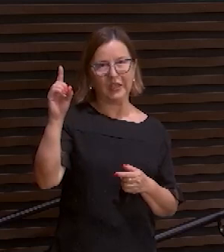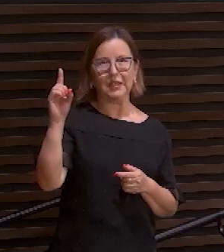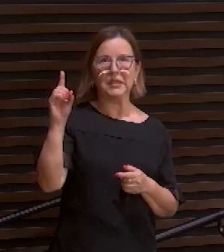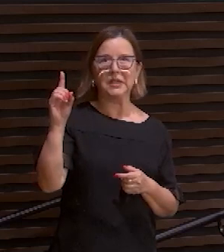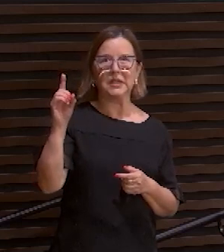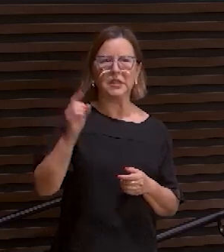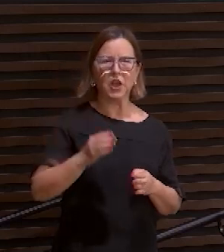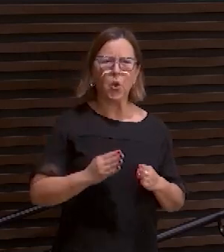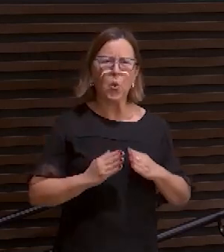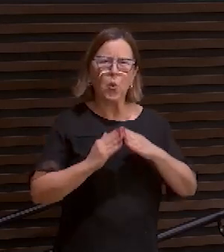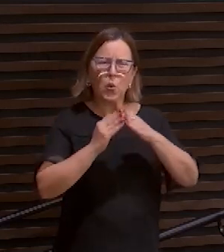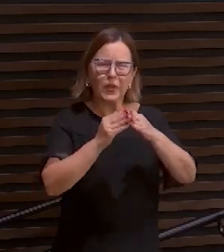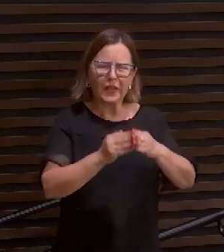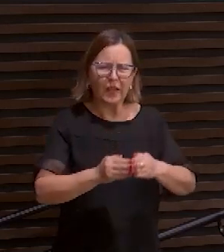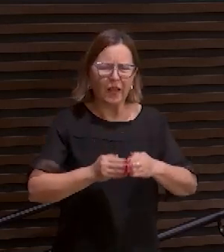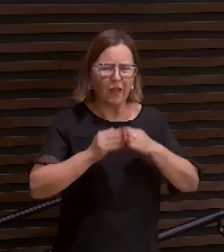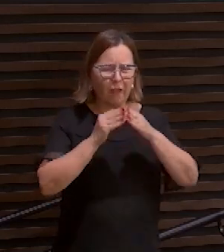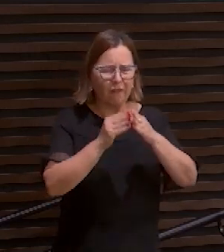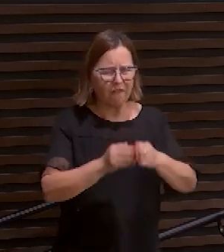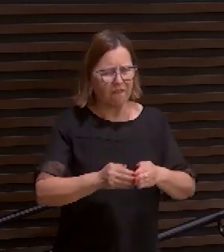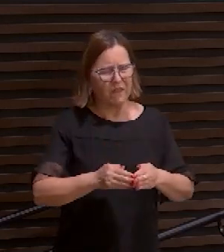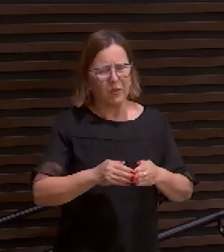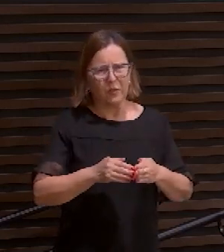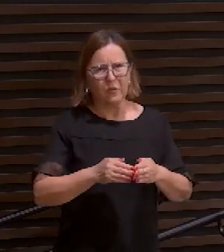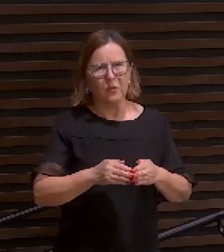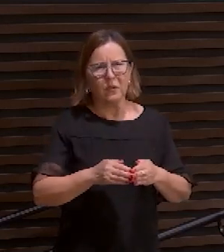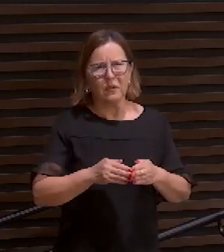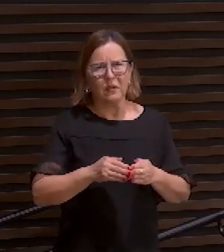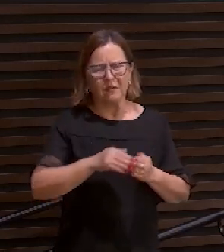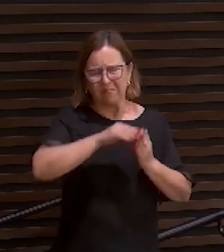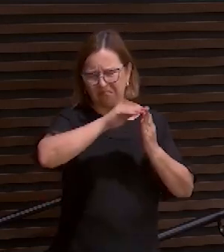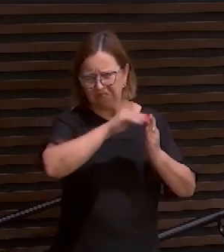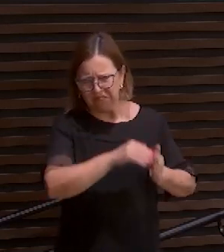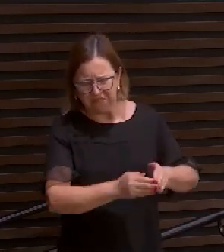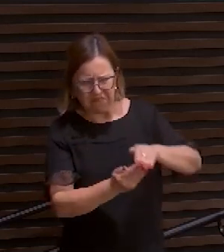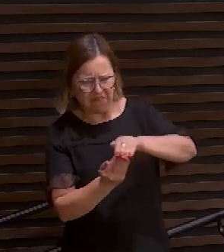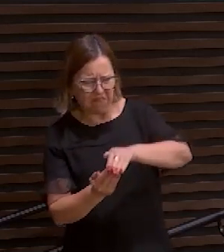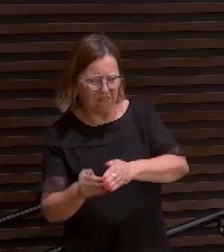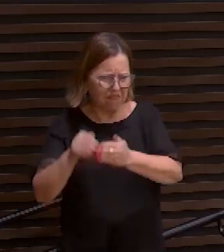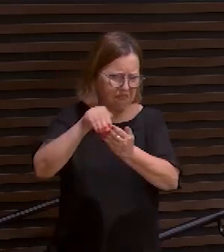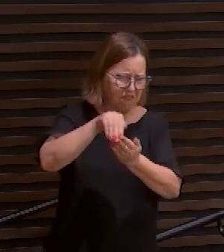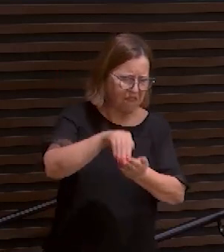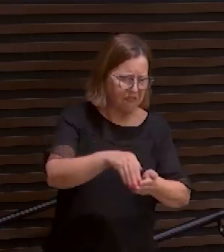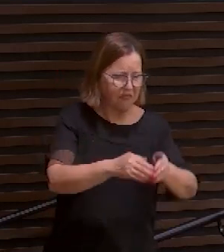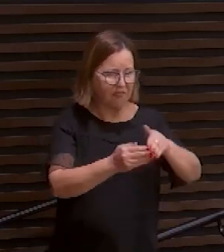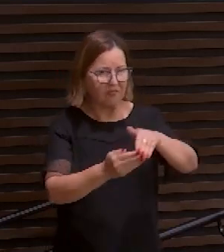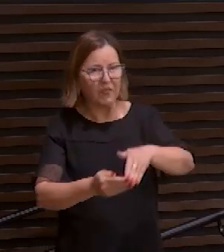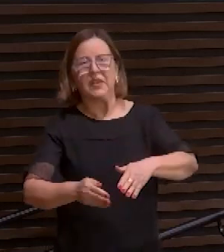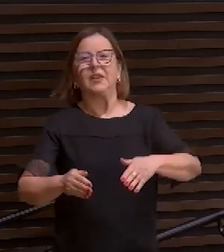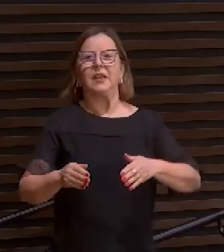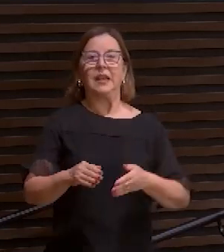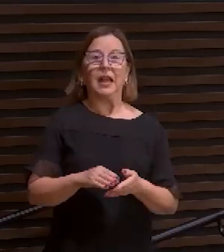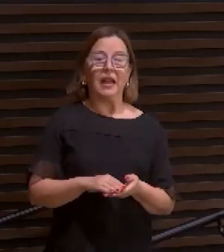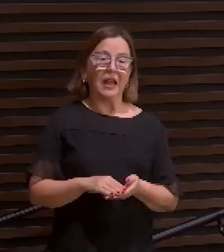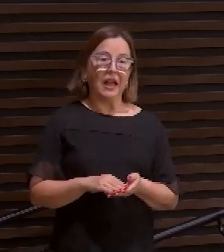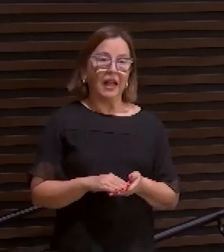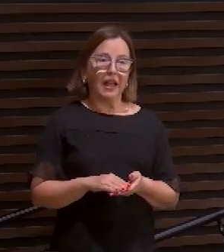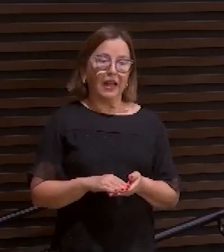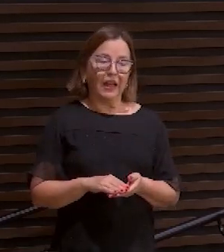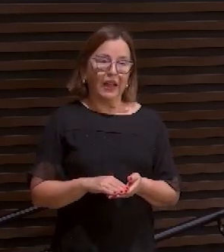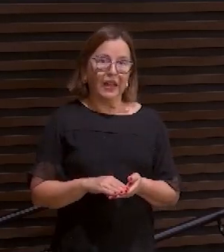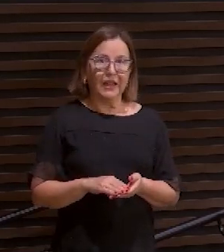aquele navio sendo açoitado, quebrando tudo. Depois você lê o capítulo todo para você entender mais.